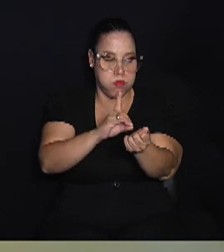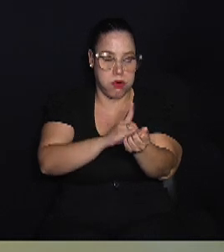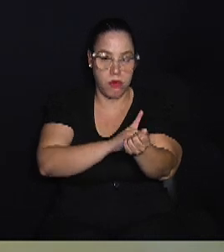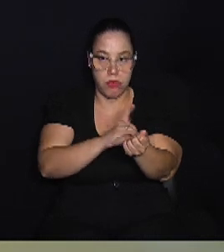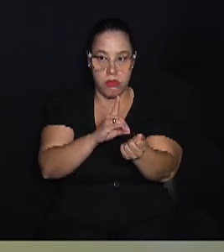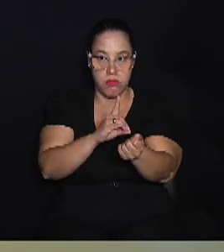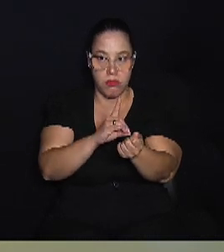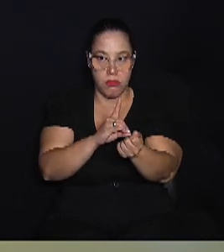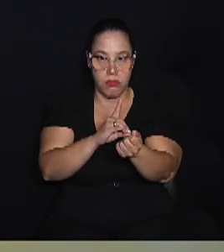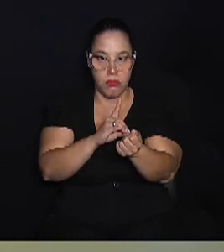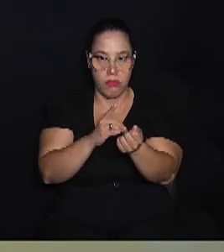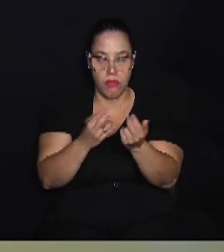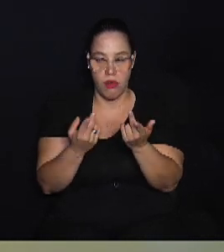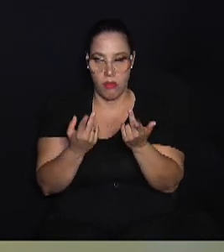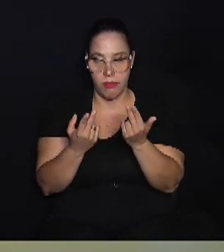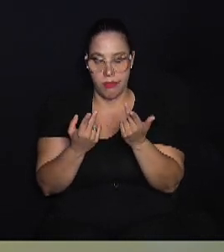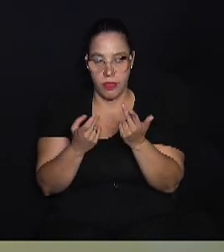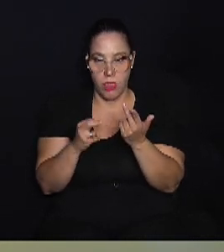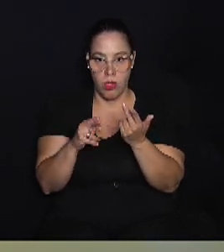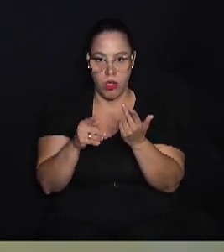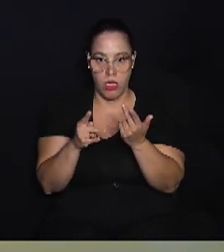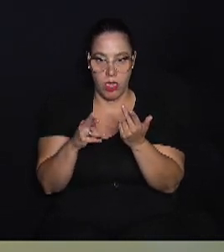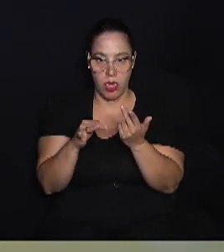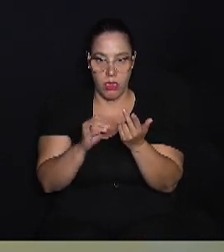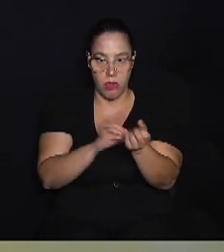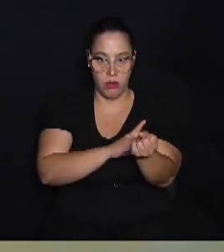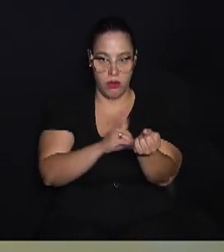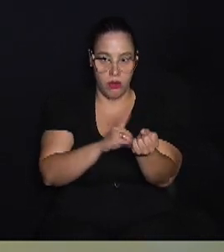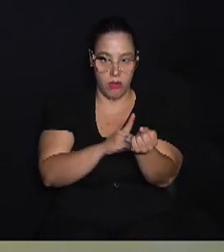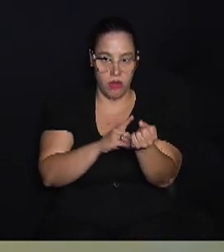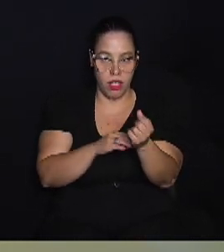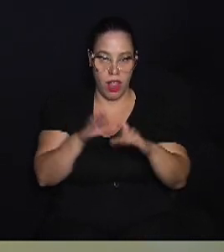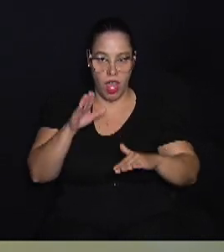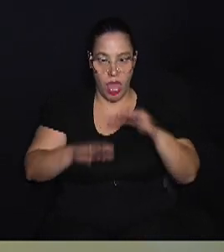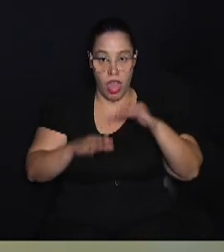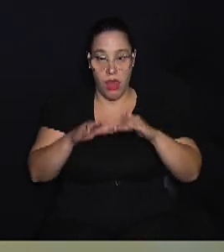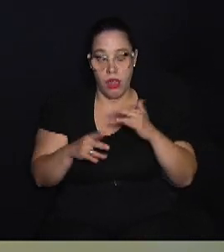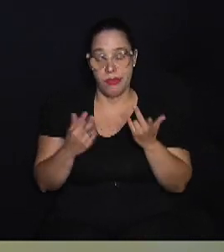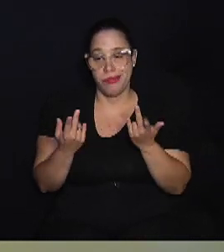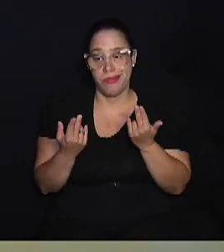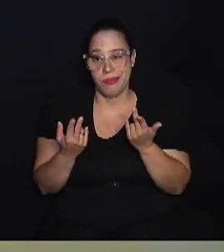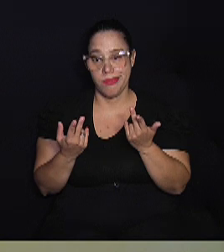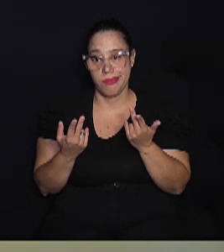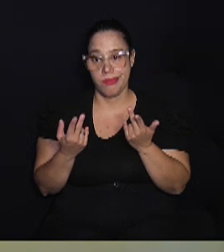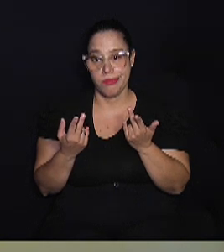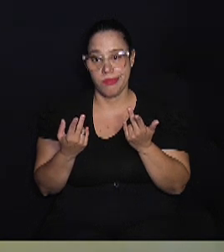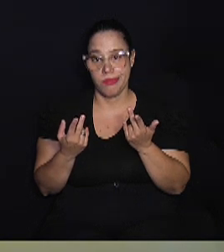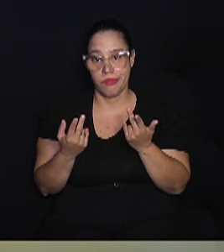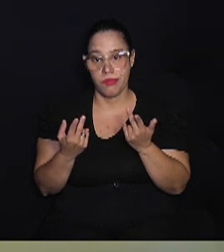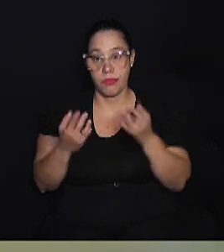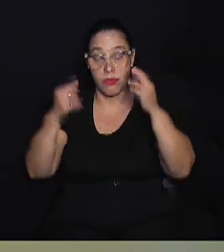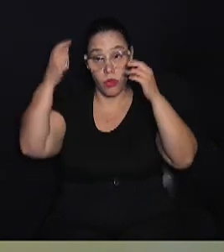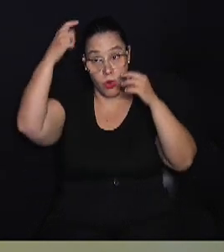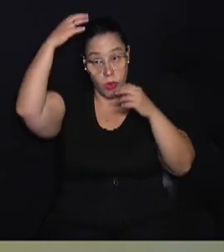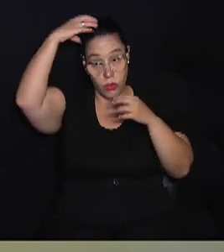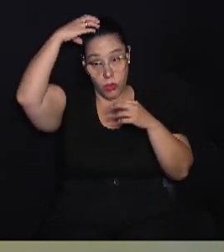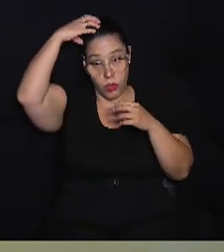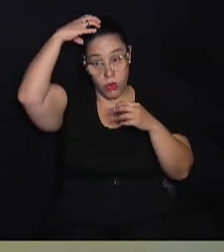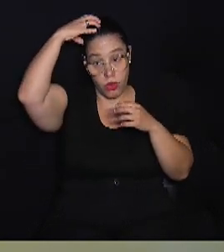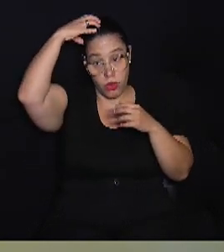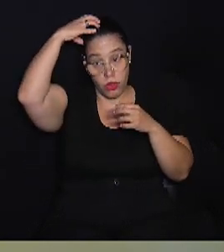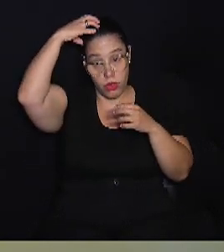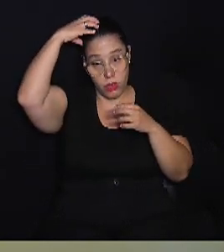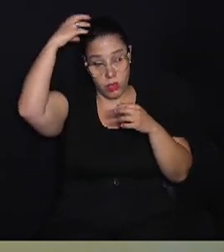A mesma proteína que aparece num diabético que está mais descontrolado é a mesma proteína que aparece no cérebro, causando